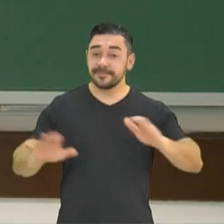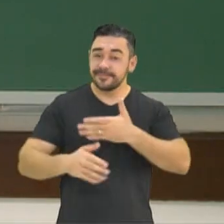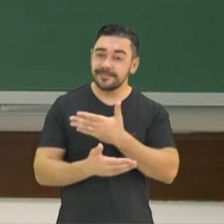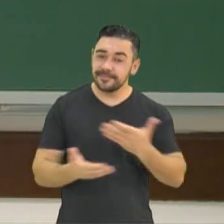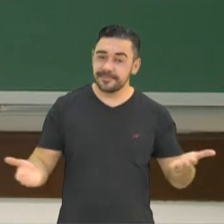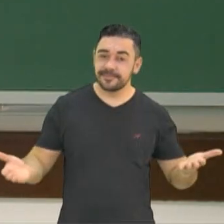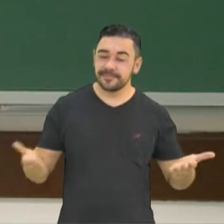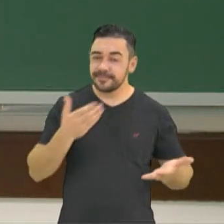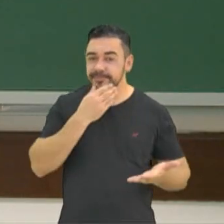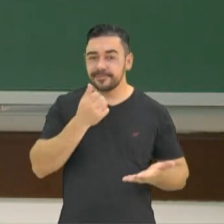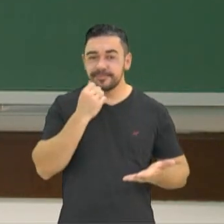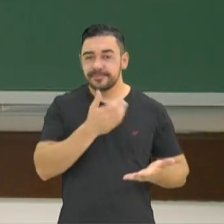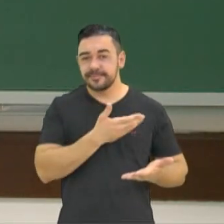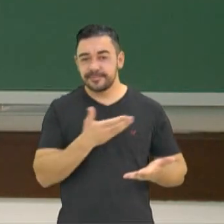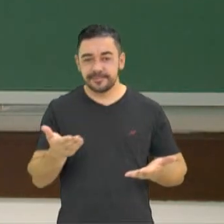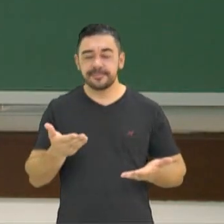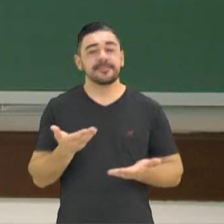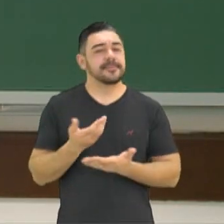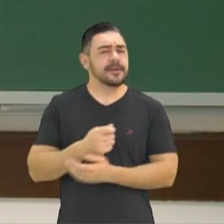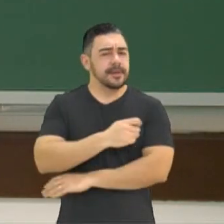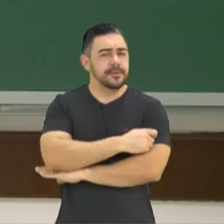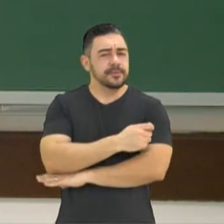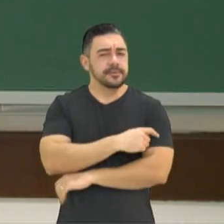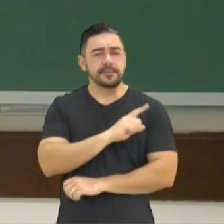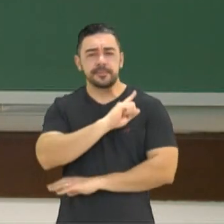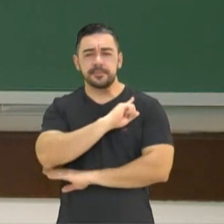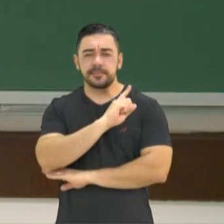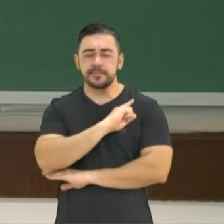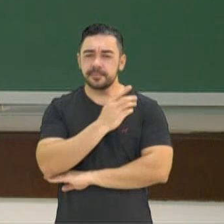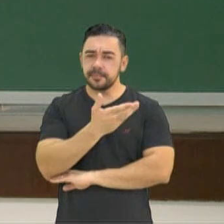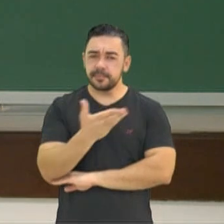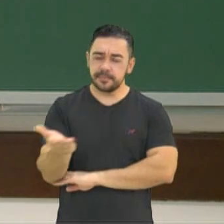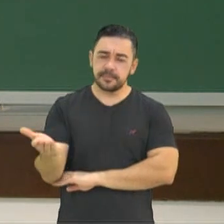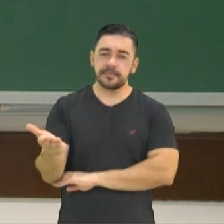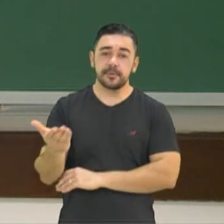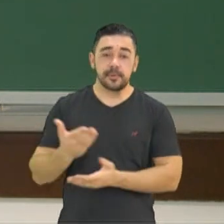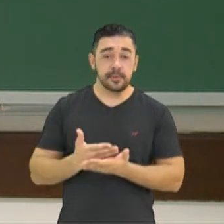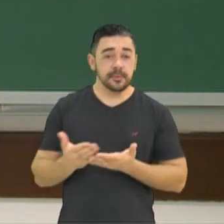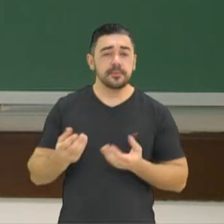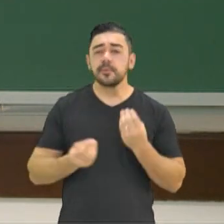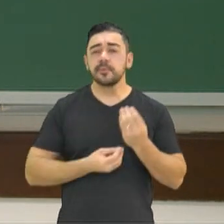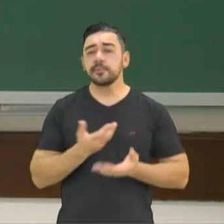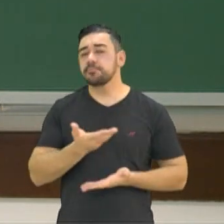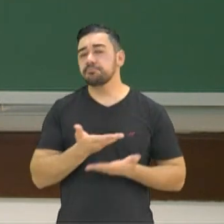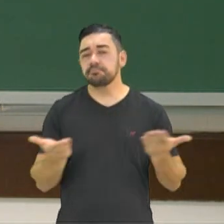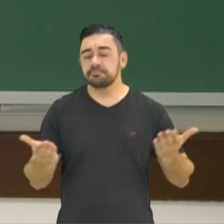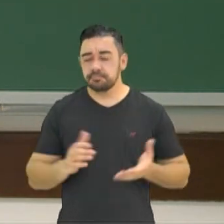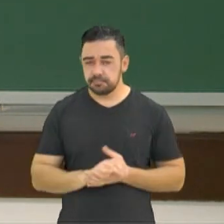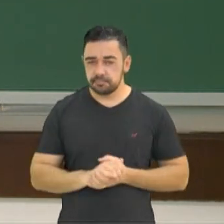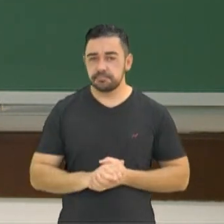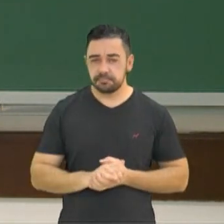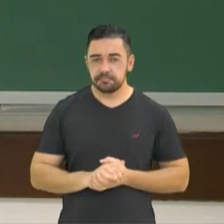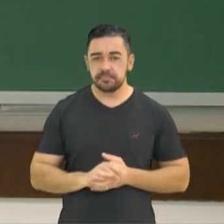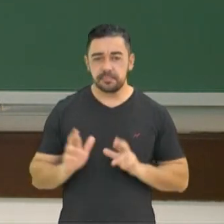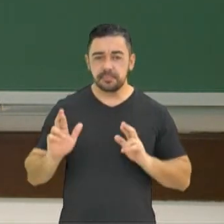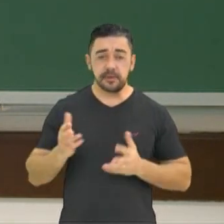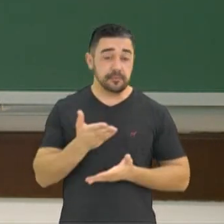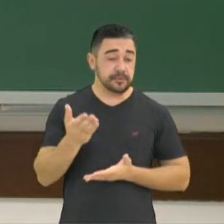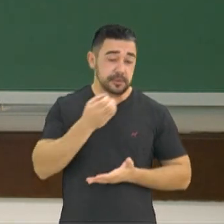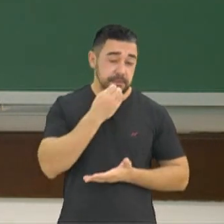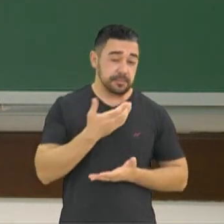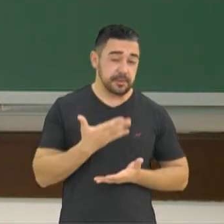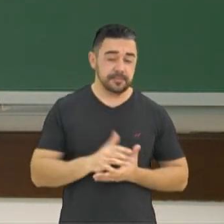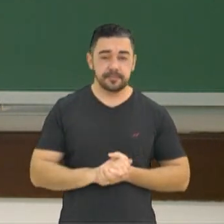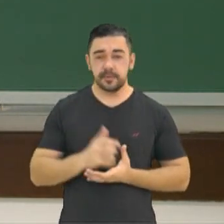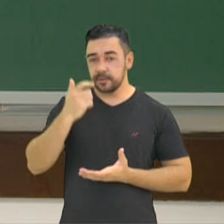Olá, chicos e chicas, estudantes da primeira série da Enseñanza Media. Como estão? Espero que todos estejam muito bem.